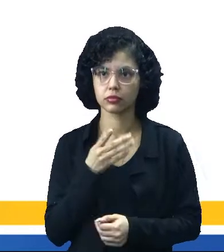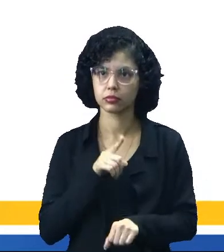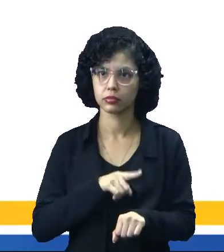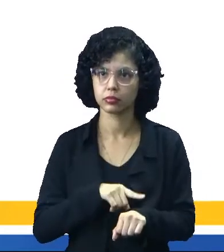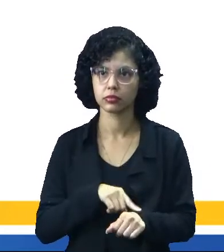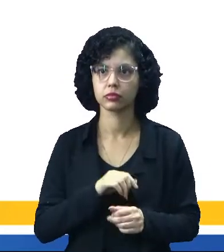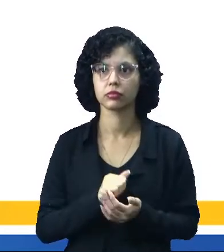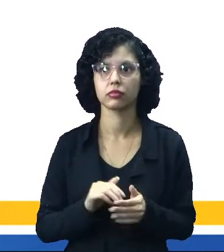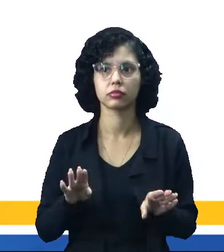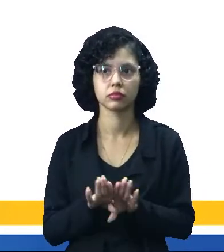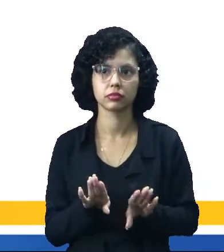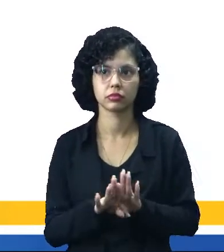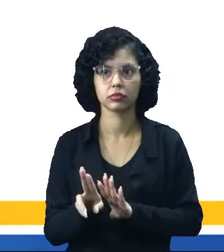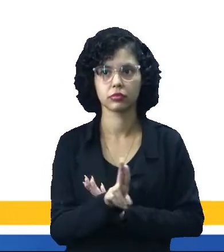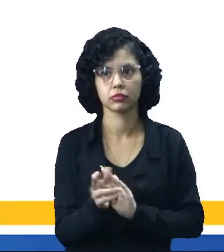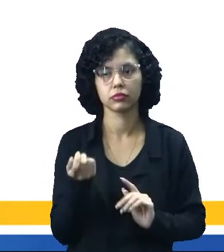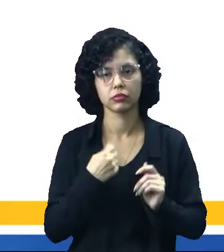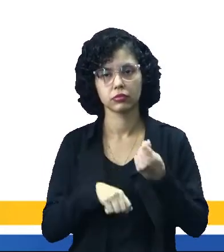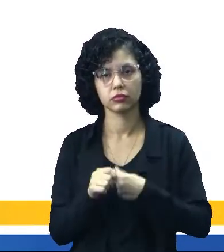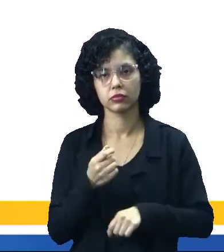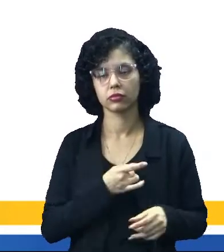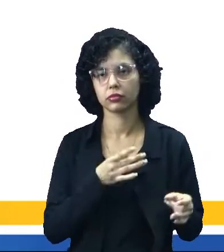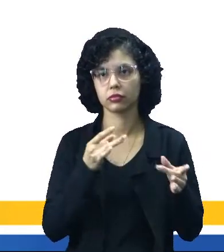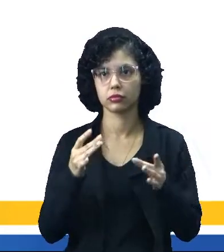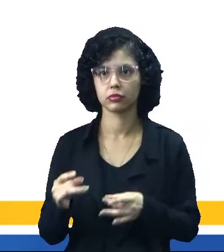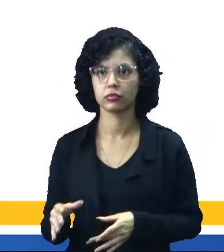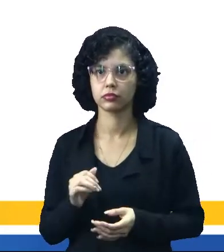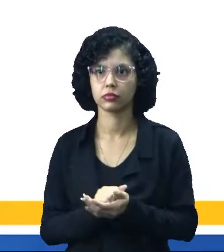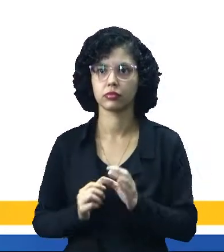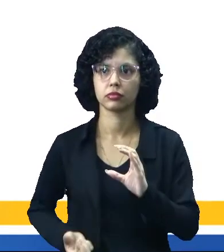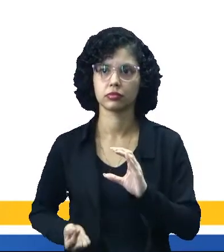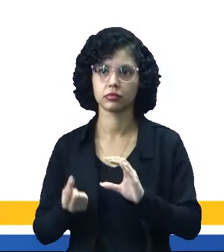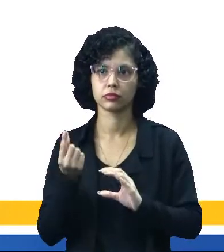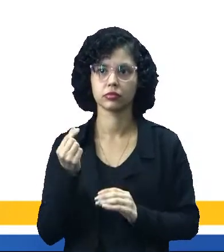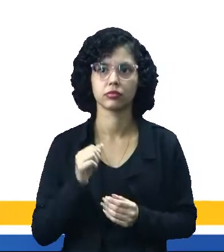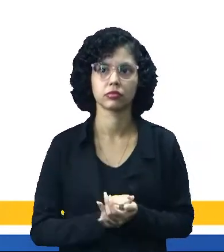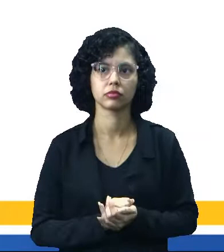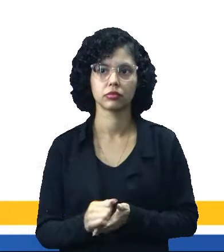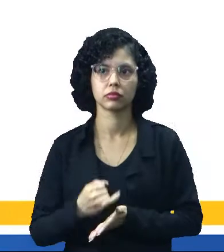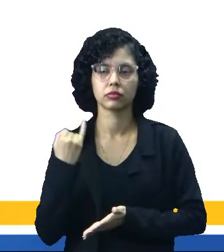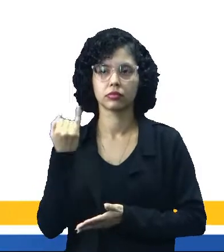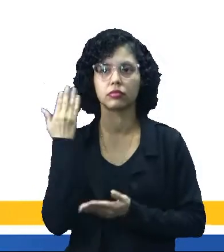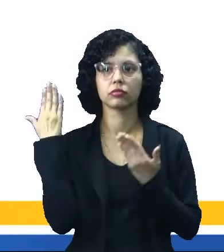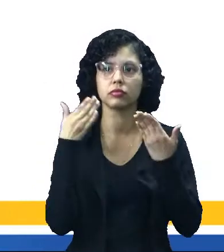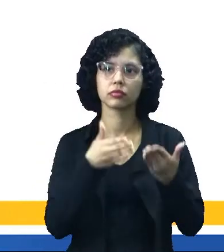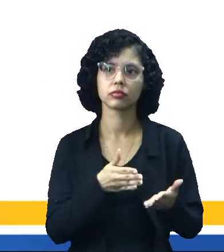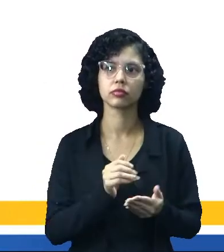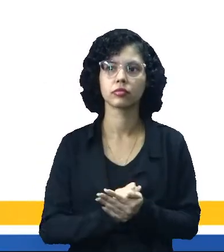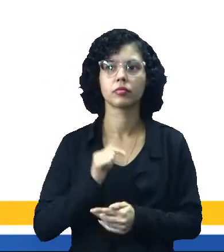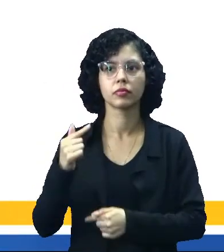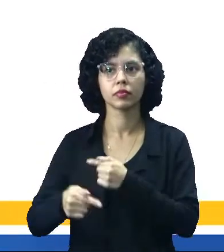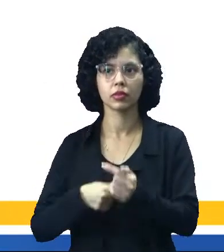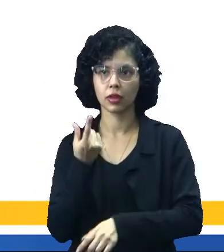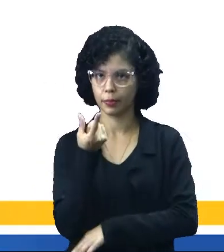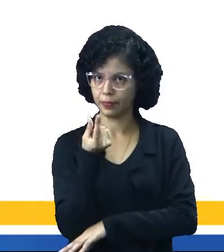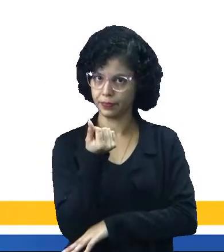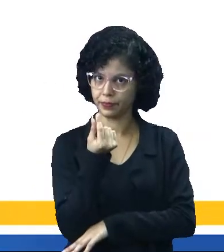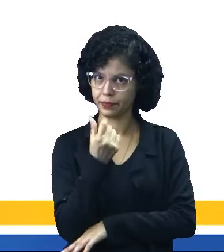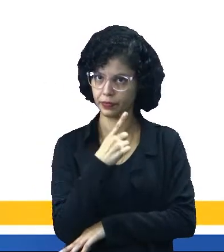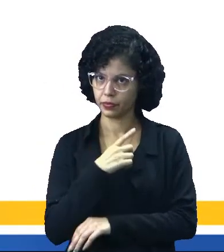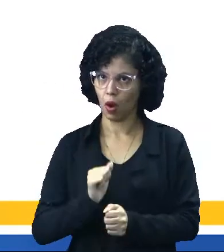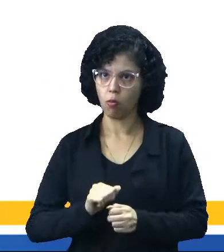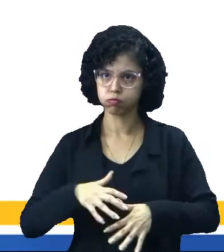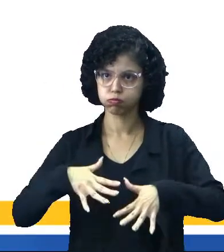bom tempo, né? Também chamado de economia de mercado, o capitalismo tem entre seus principais objetivos a geração do lucro e